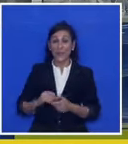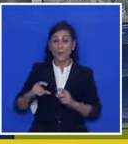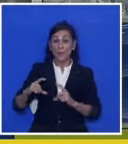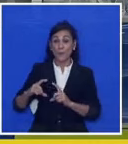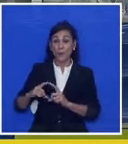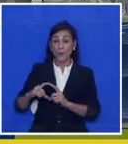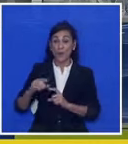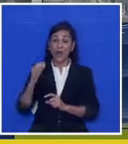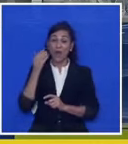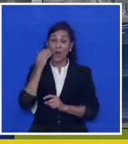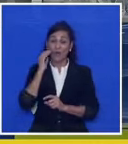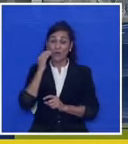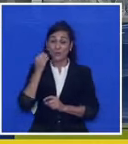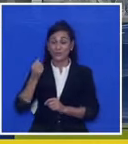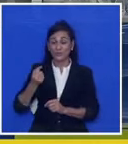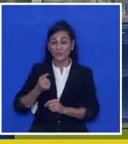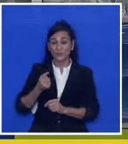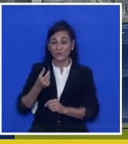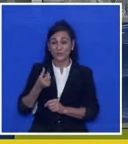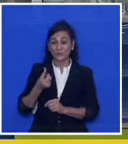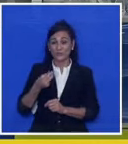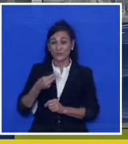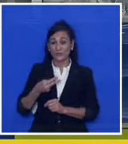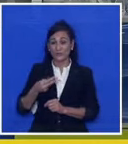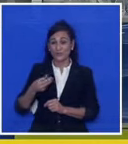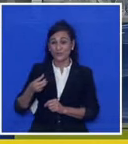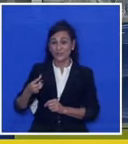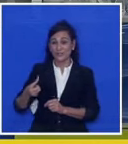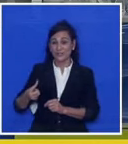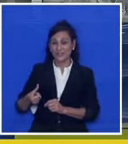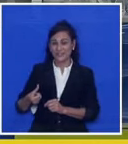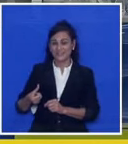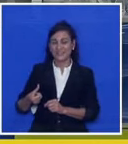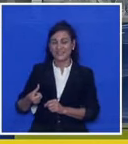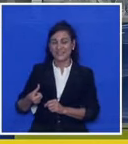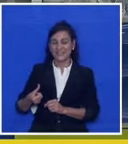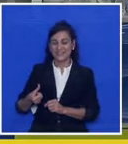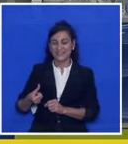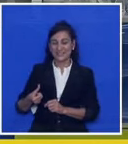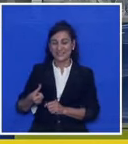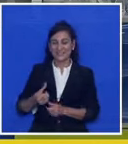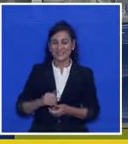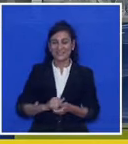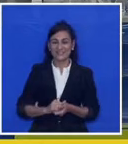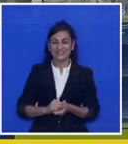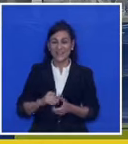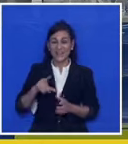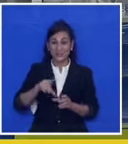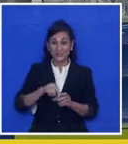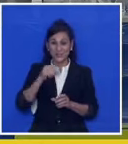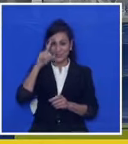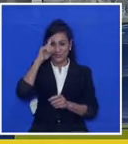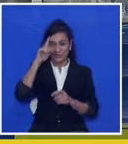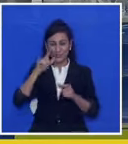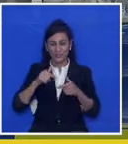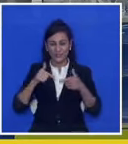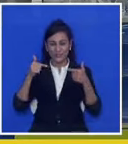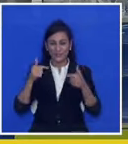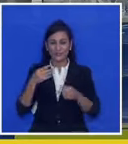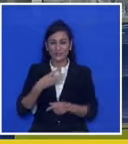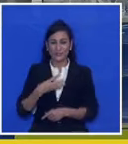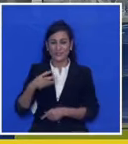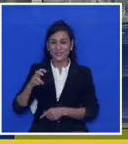Bola rosa, número 26. Rosa, 26. Sorteio do dia de sorte,